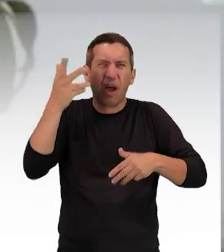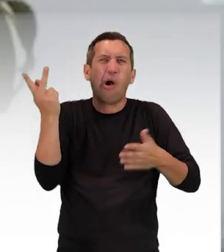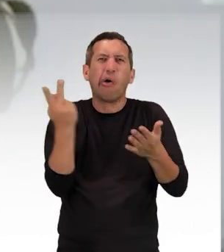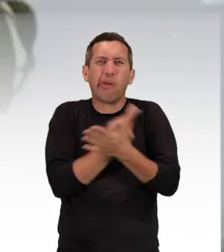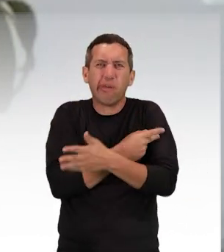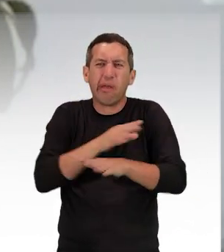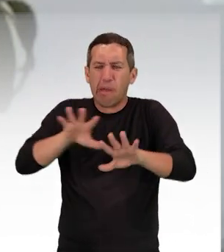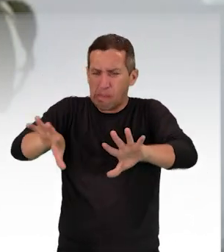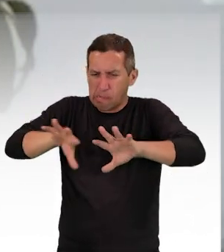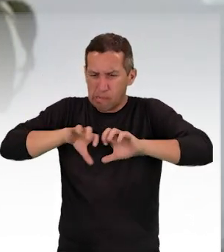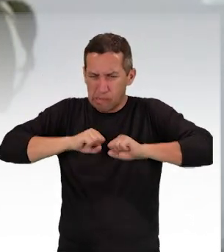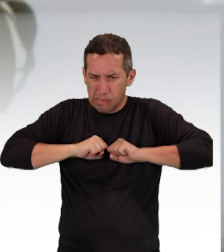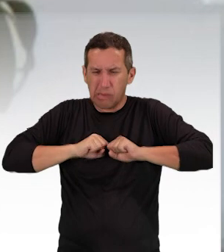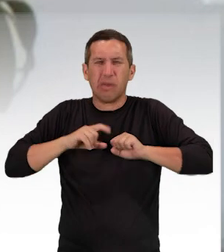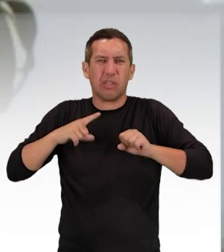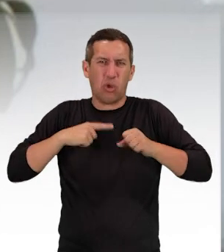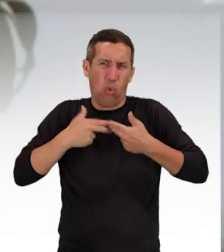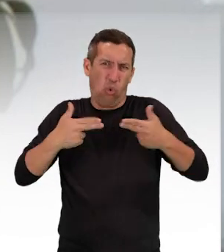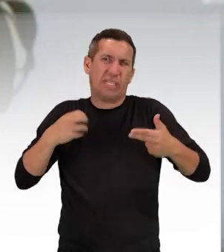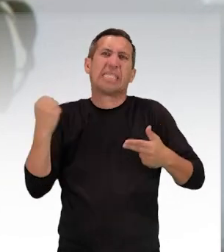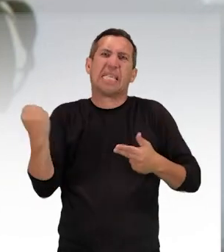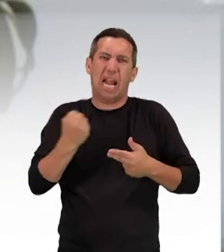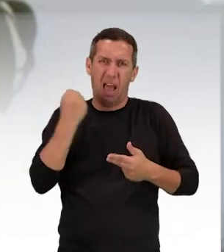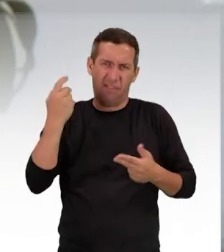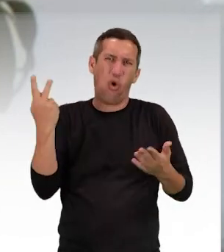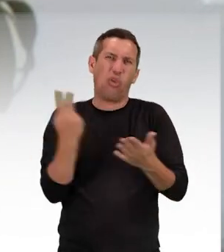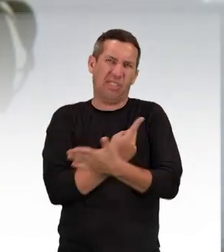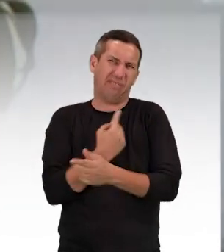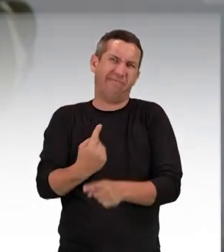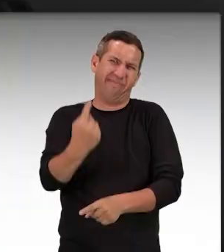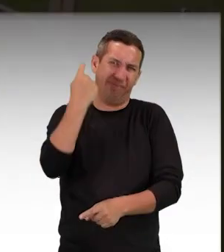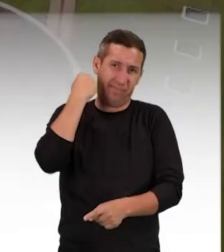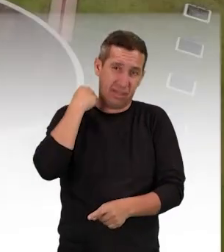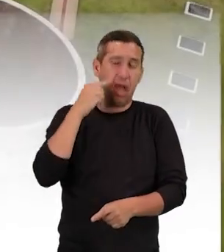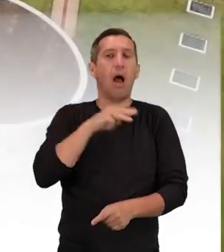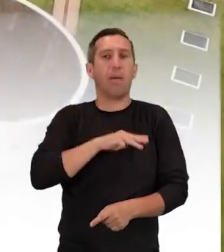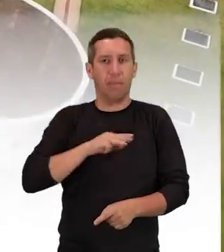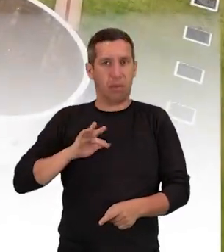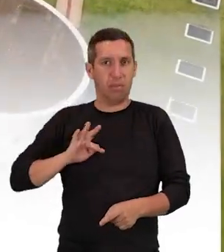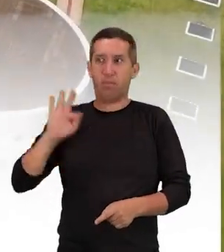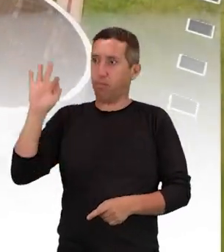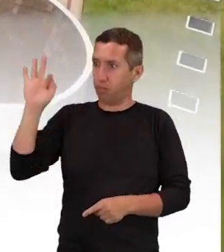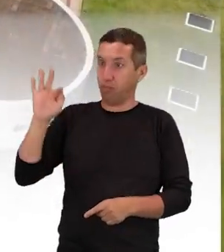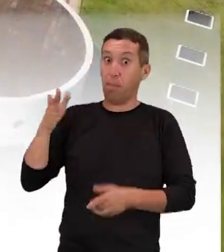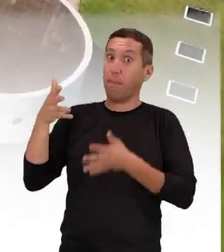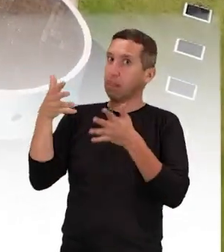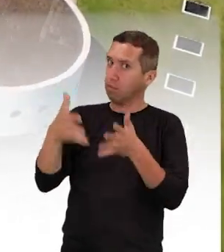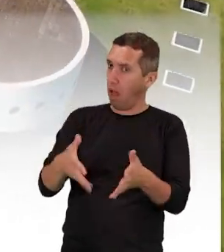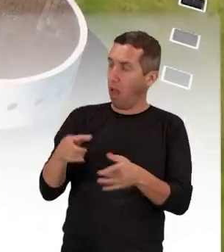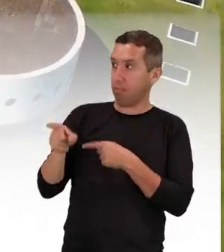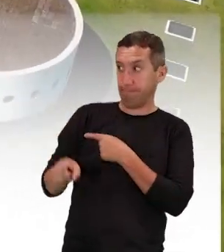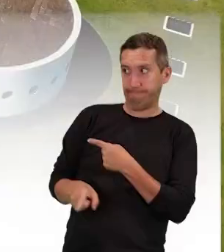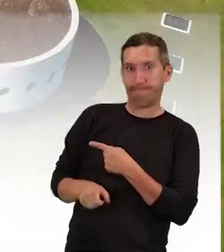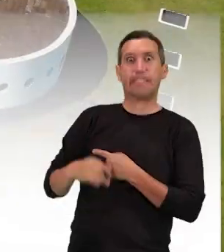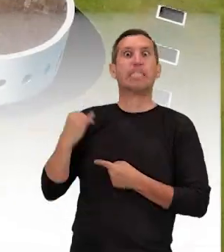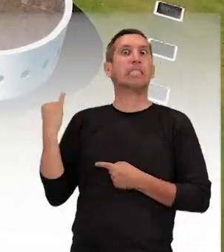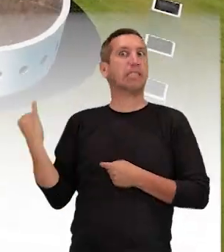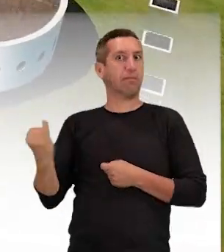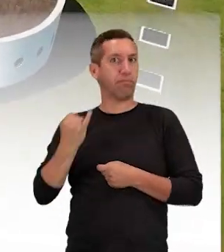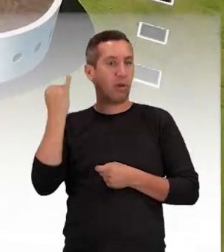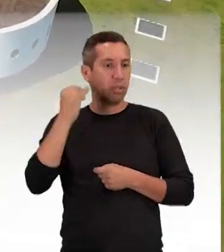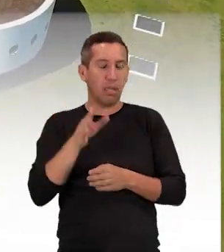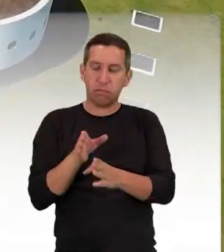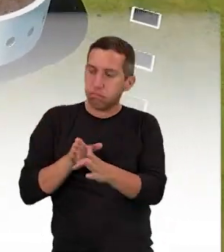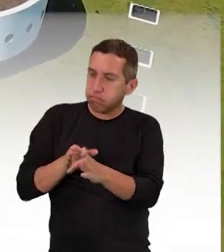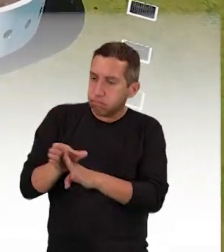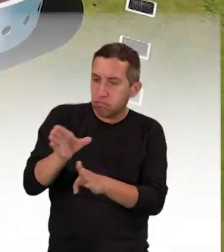indivíduos adoecidos, com imagens pulmonares graves. E a presença do Ministério Público, sem dúvida, foi um norte,